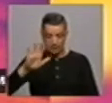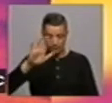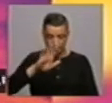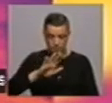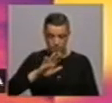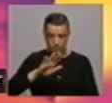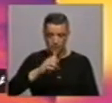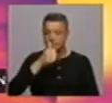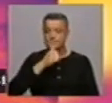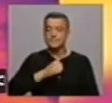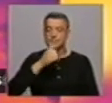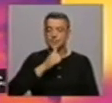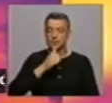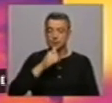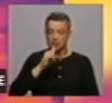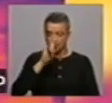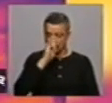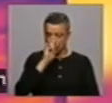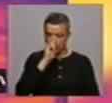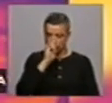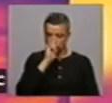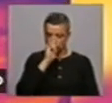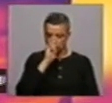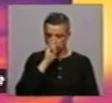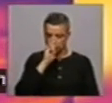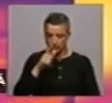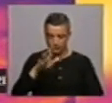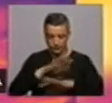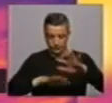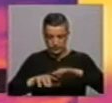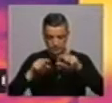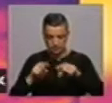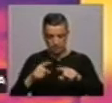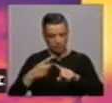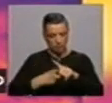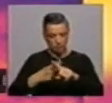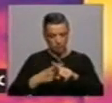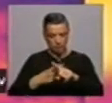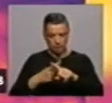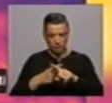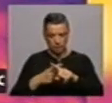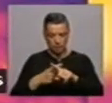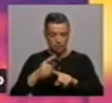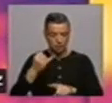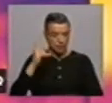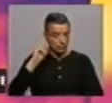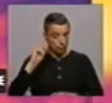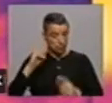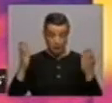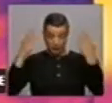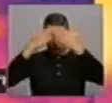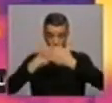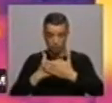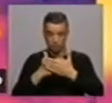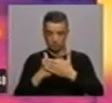infravermelho de rinocerontes. O que fizeram estes ecologistas foi, isto é particularmente interessante, é particularmente útil, sobretudo à noite,